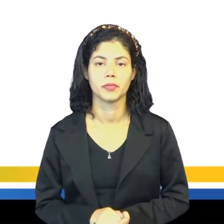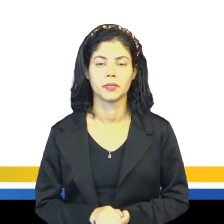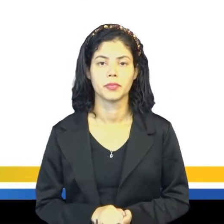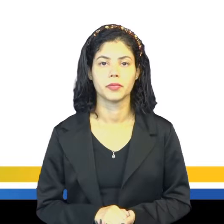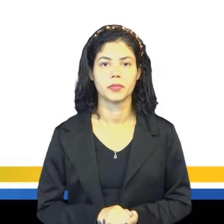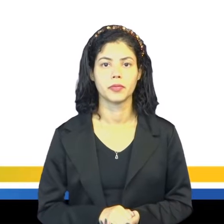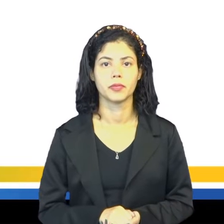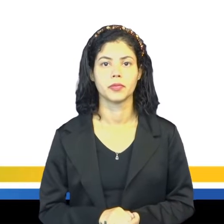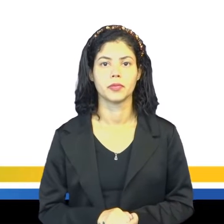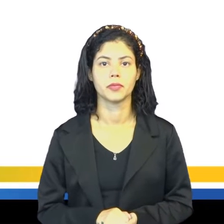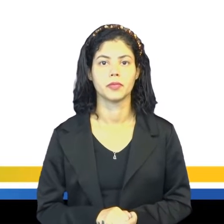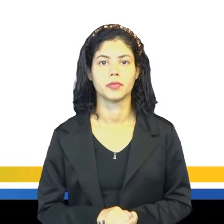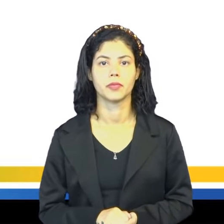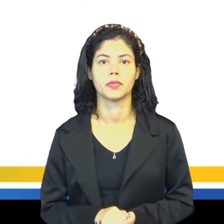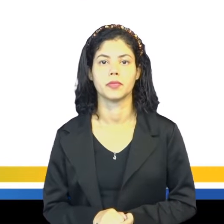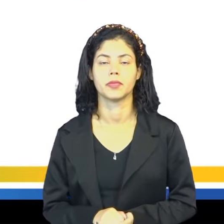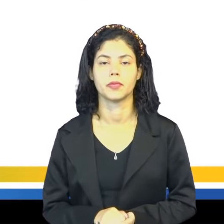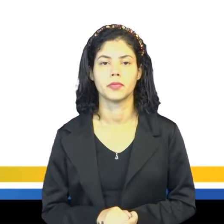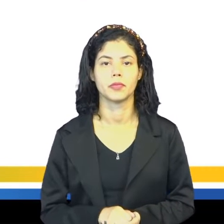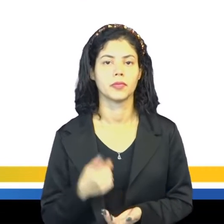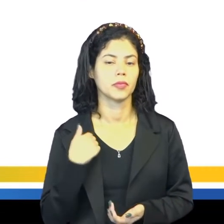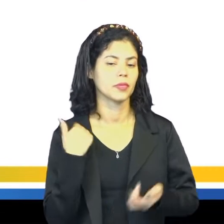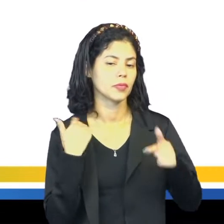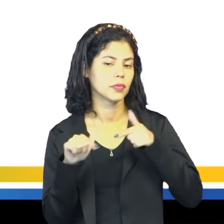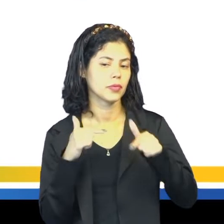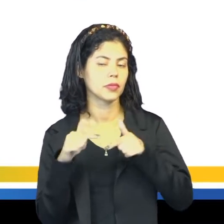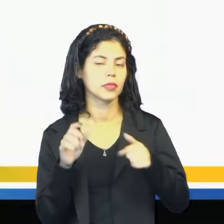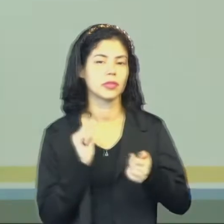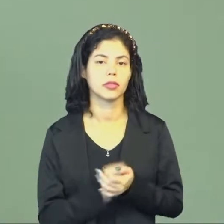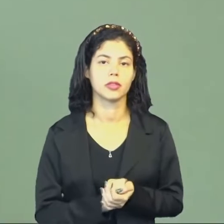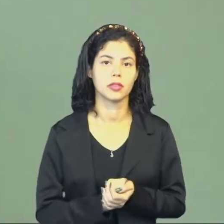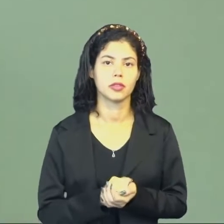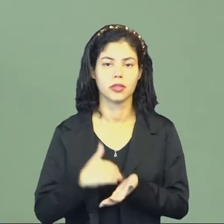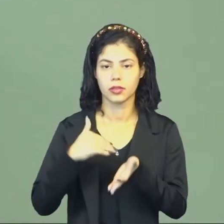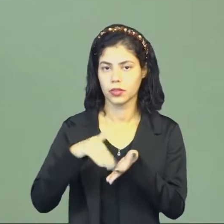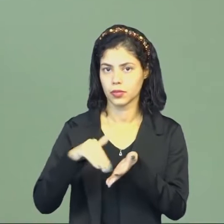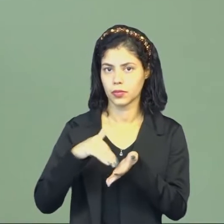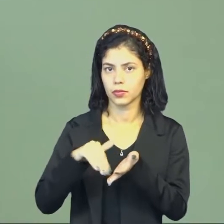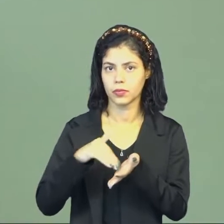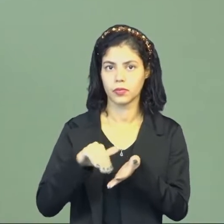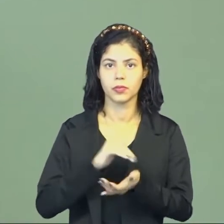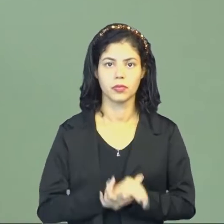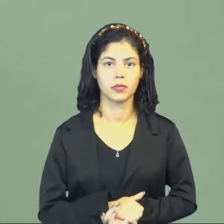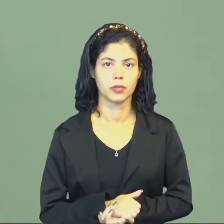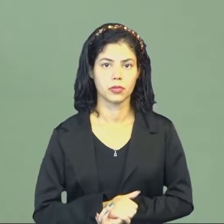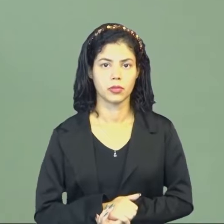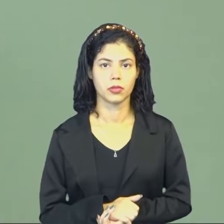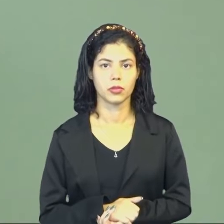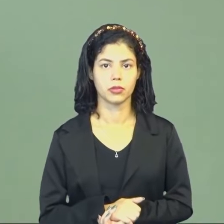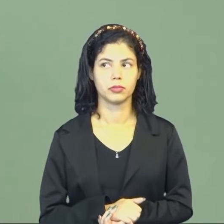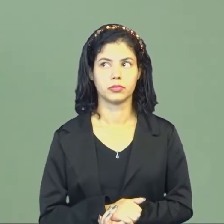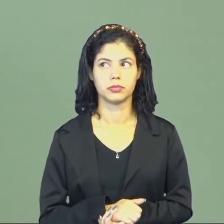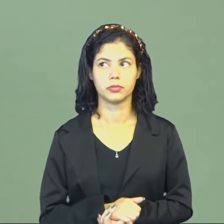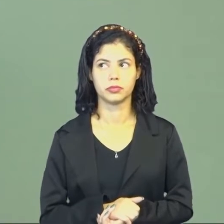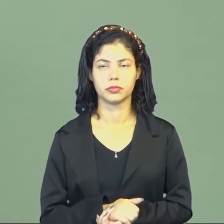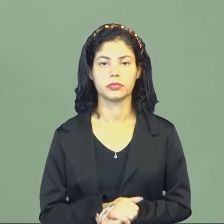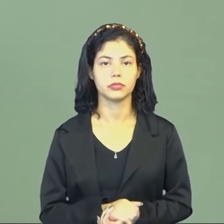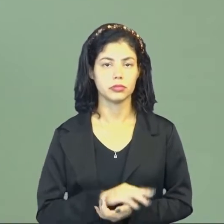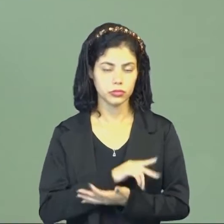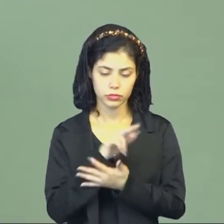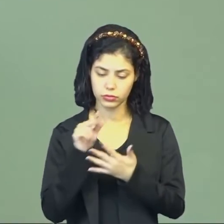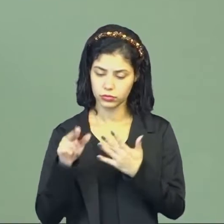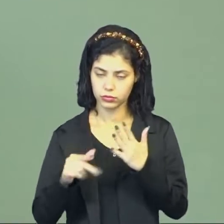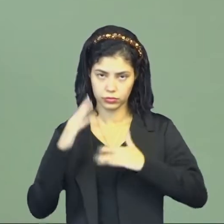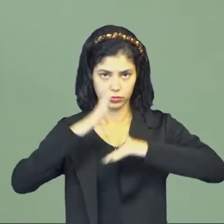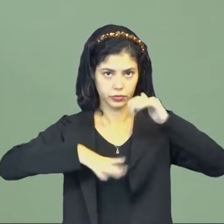temos I work in an office. Eu trabalho em um escritório. Ok? Nós temos